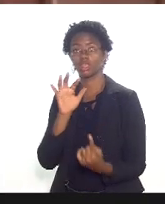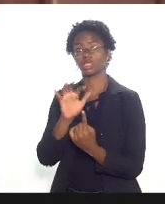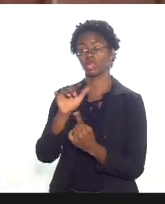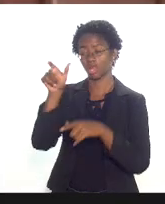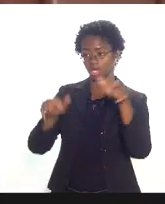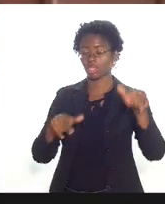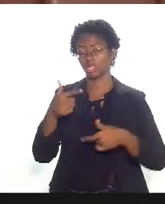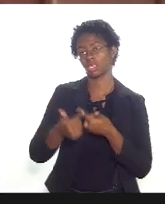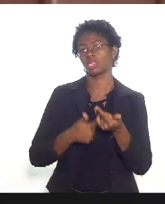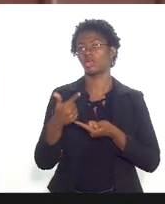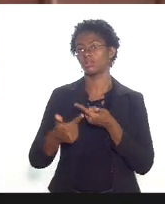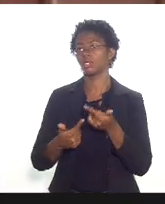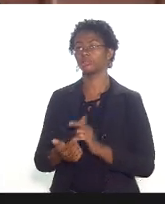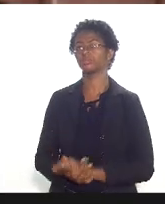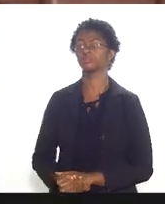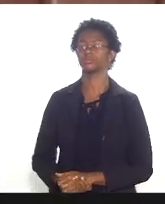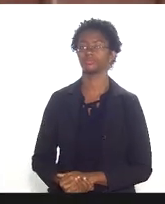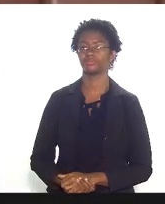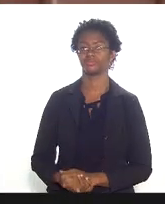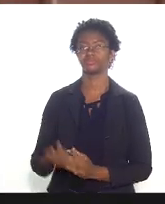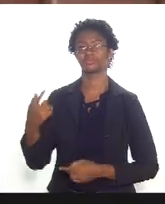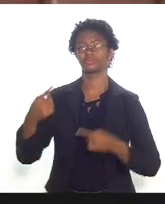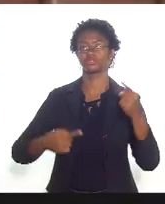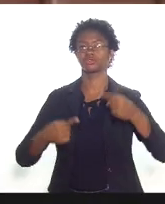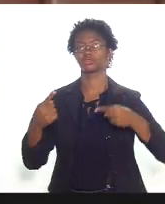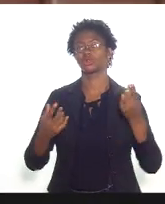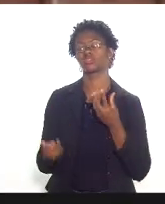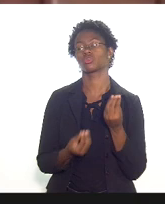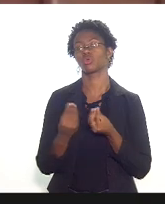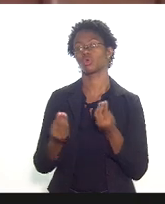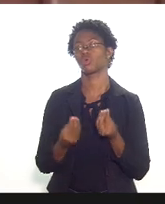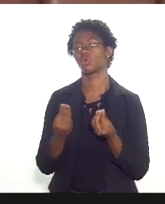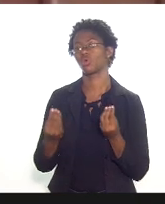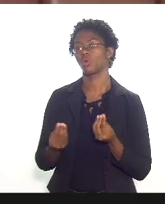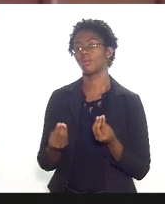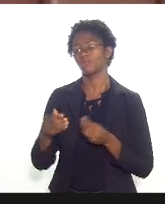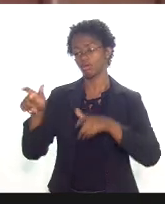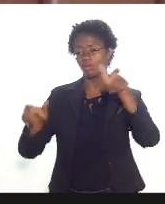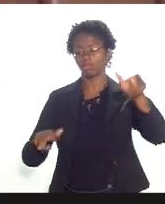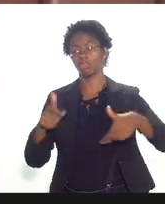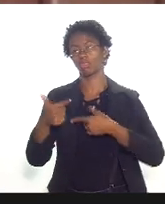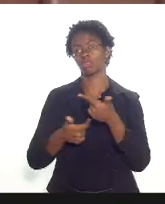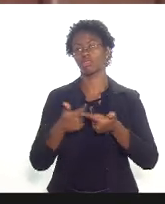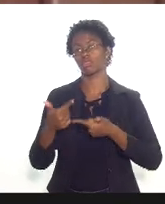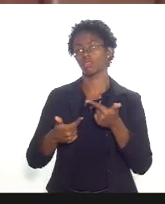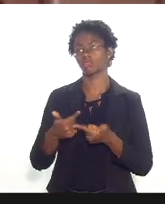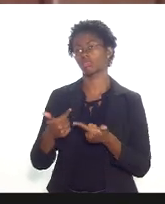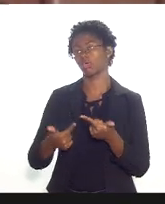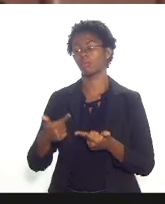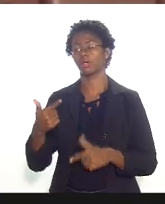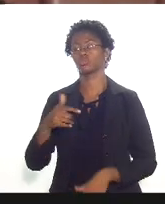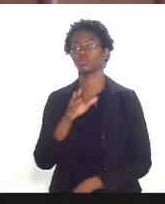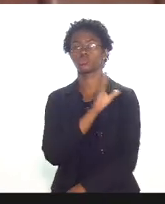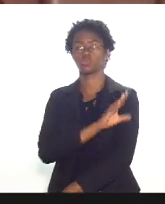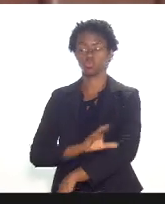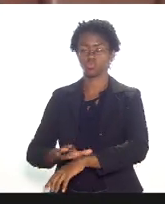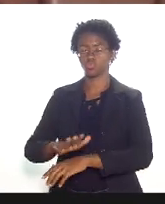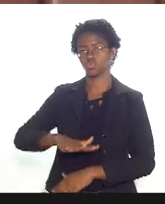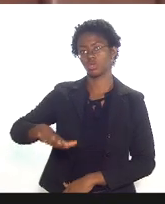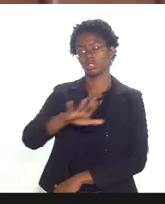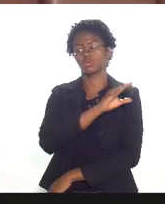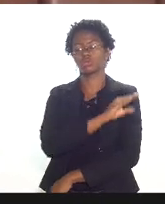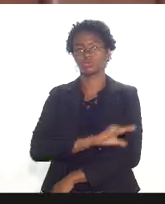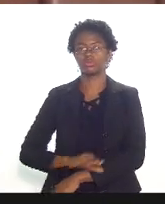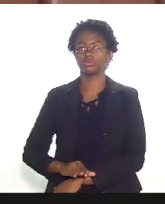trabalhadores e trabalhadoras. Discussão sobre a situação dos trabalhadores da cultura no Estado do Rio de Janeiro. Situação dos trabalhadores